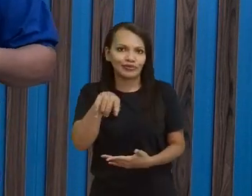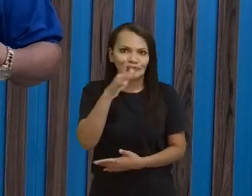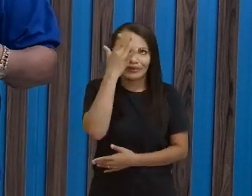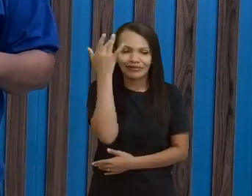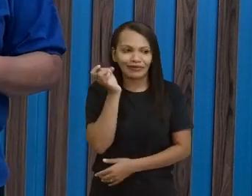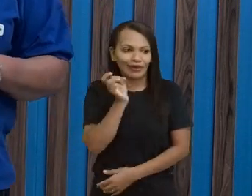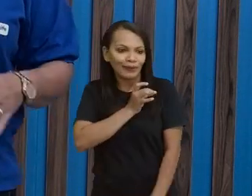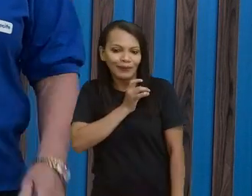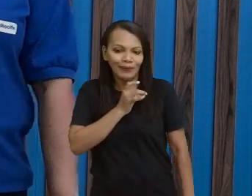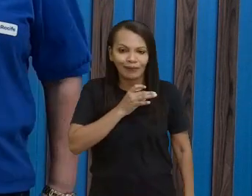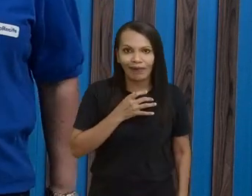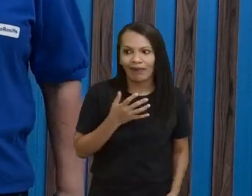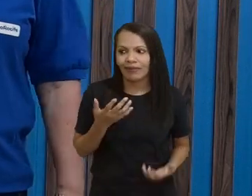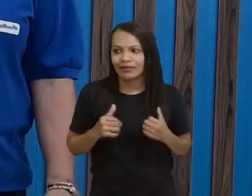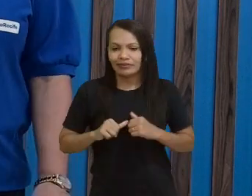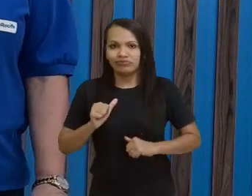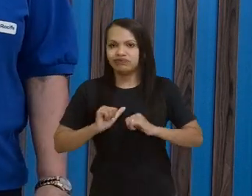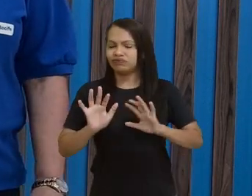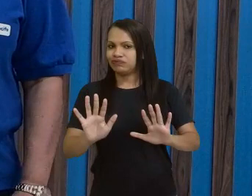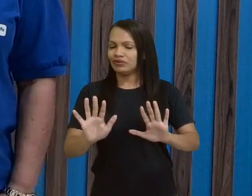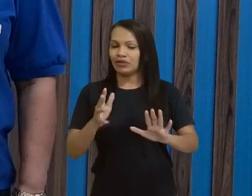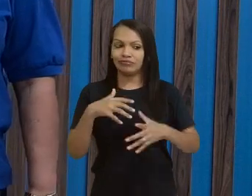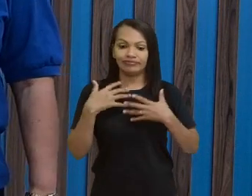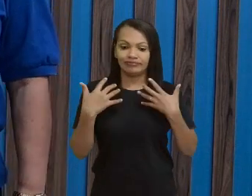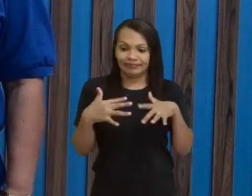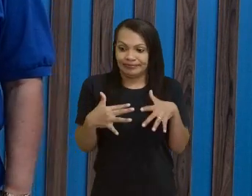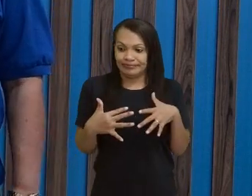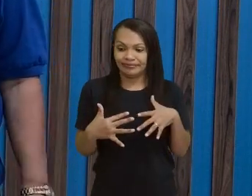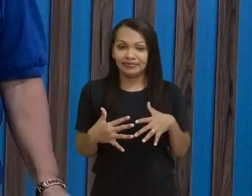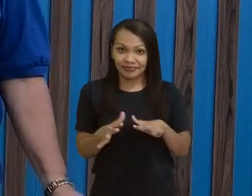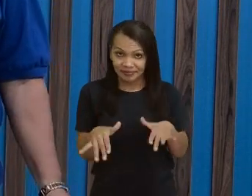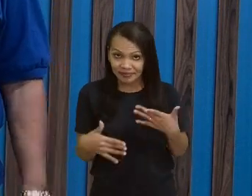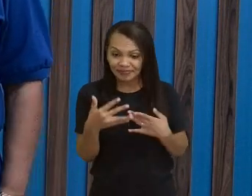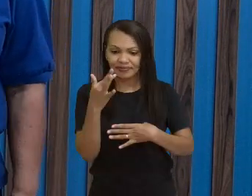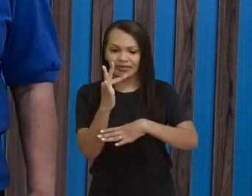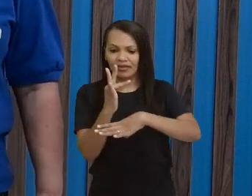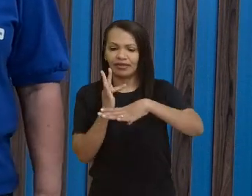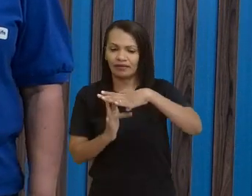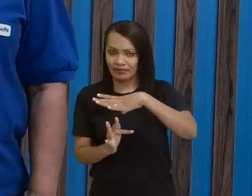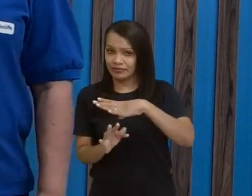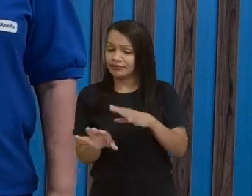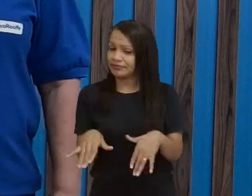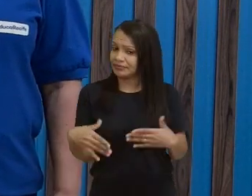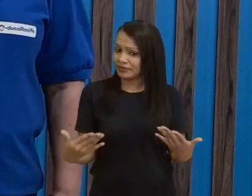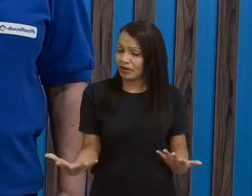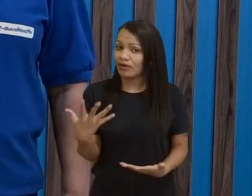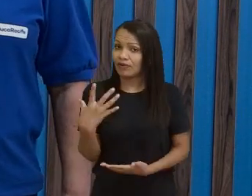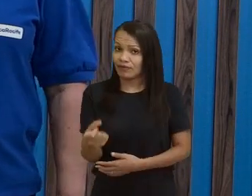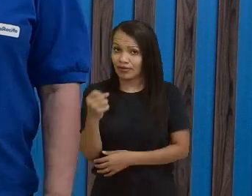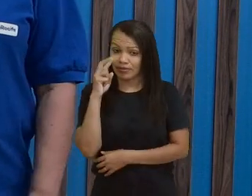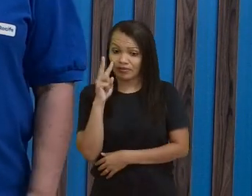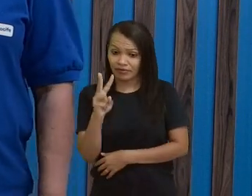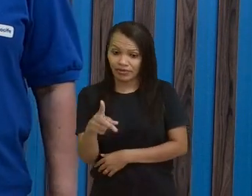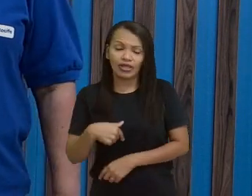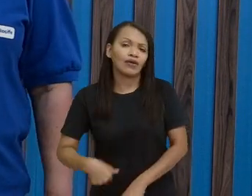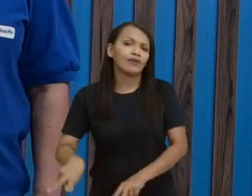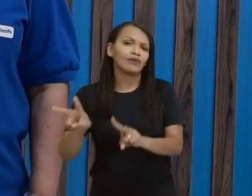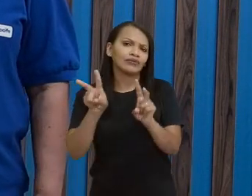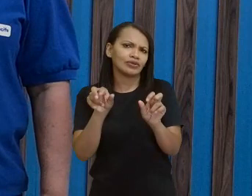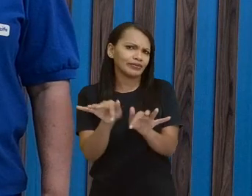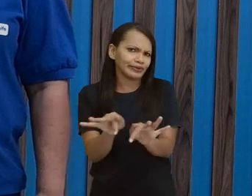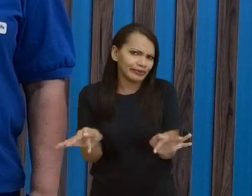essa, sabe? Então, essa apreensão, né? Fração. Bom, mas vamos ver. É um assunto